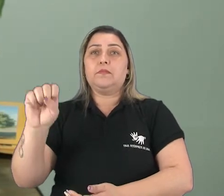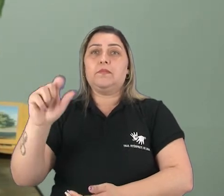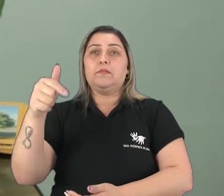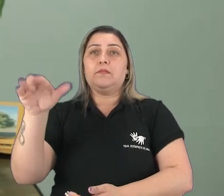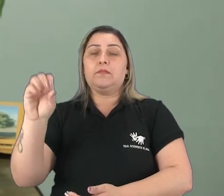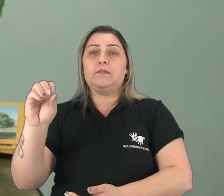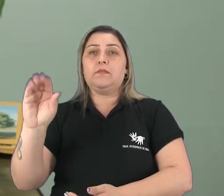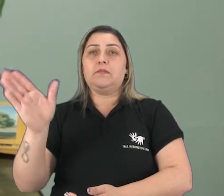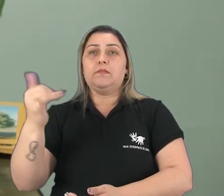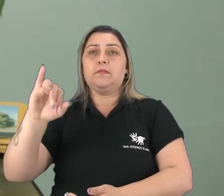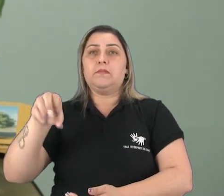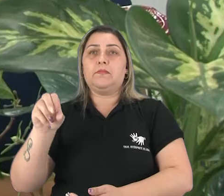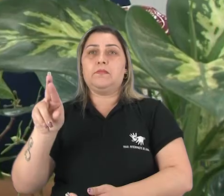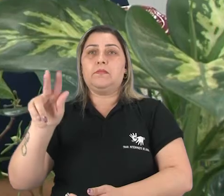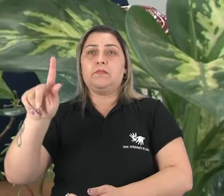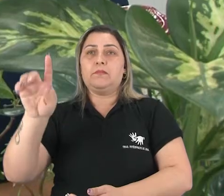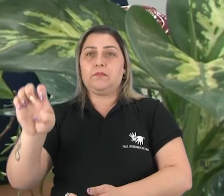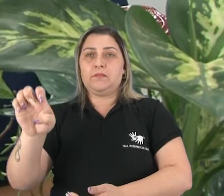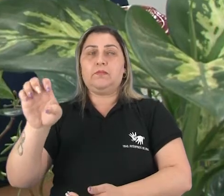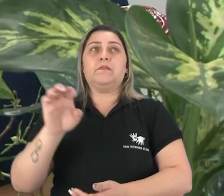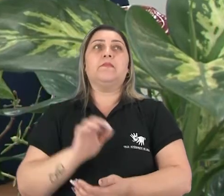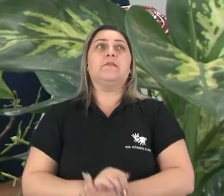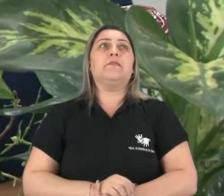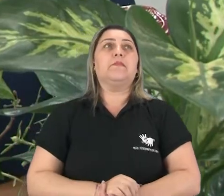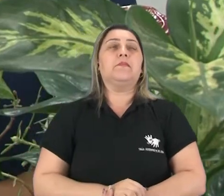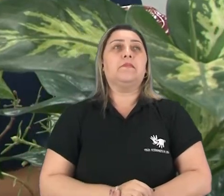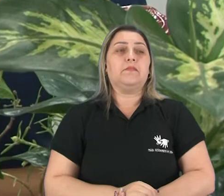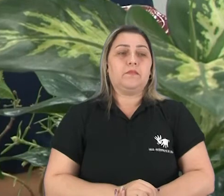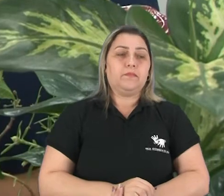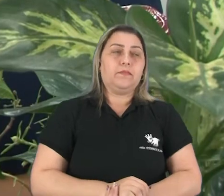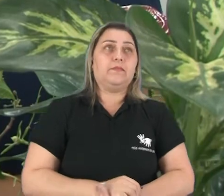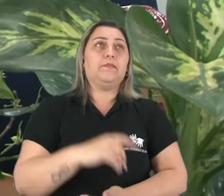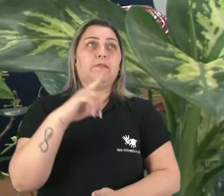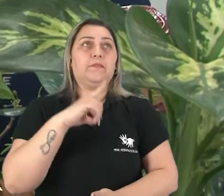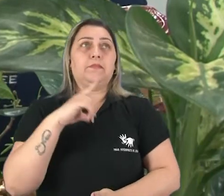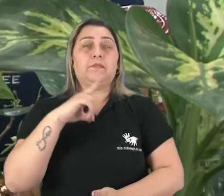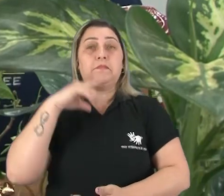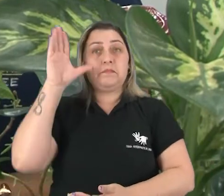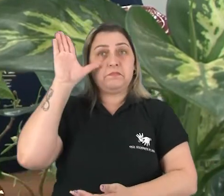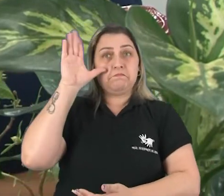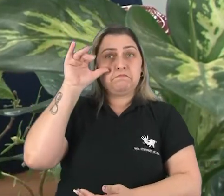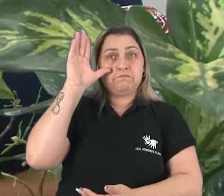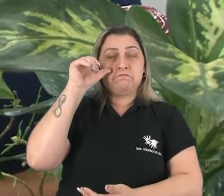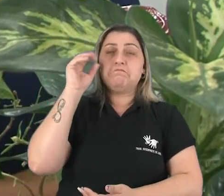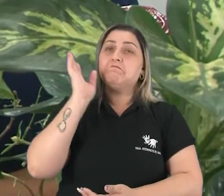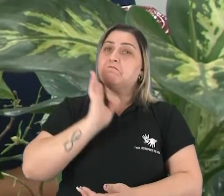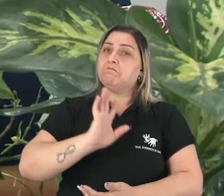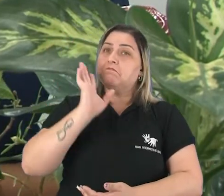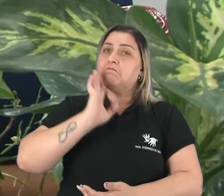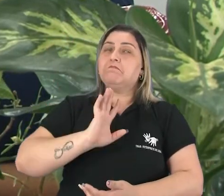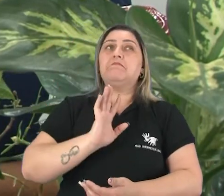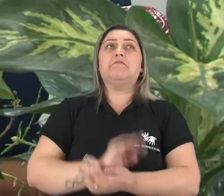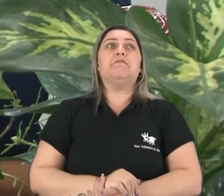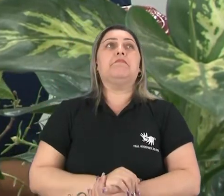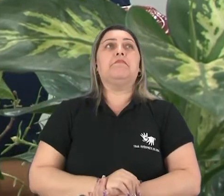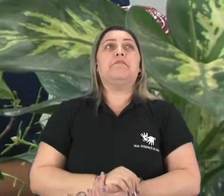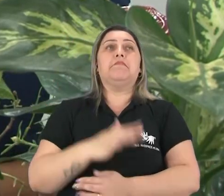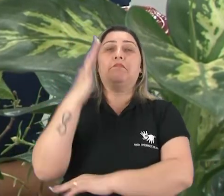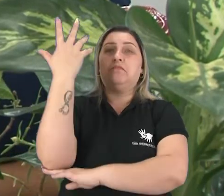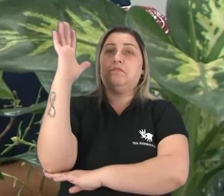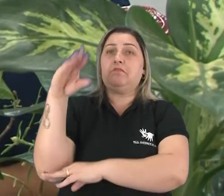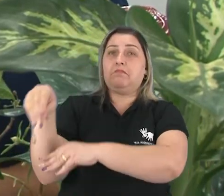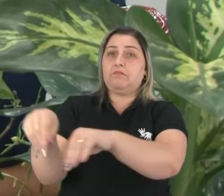uma espada. A espada de São Jorge tem uma curiosidade muito interessante. Ela é uma